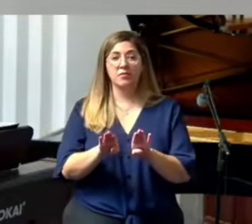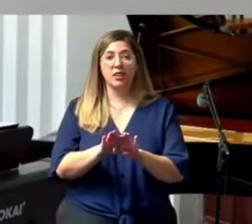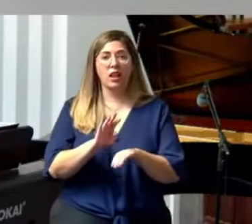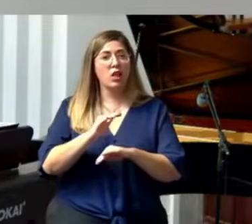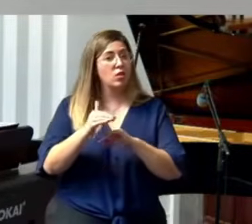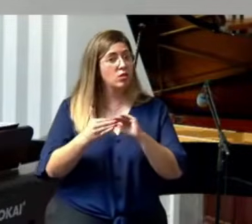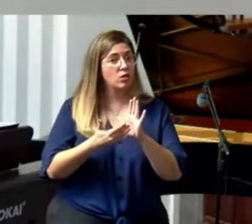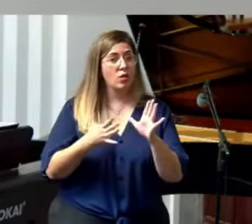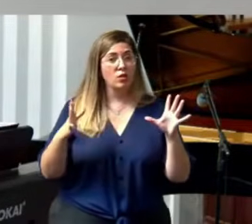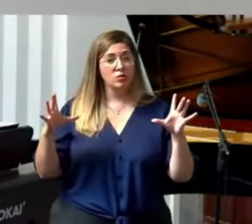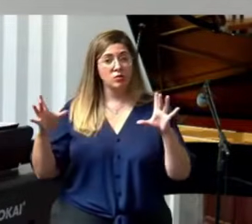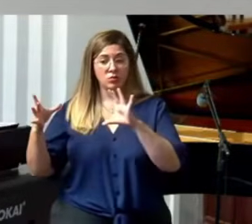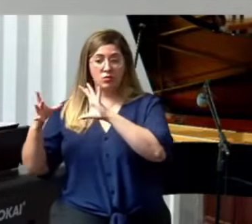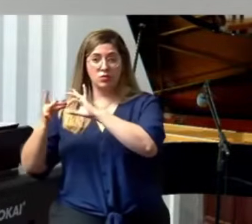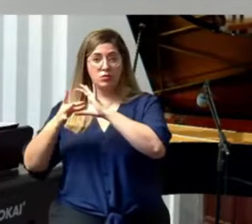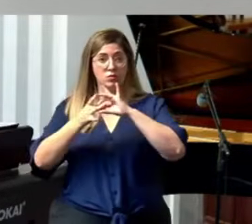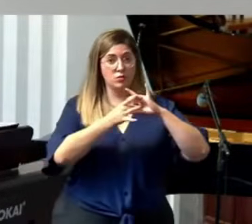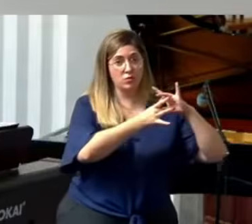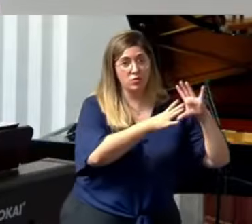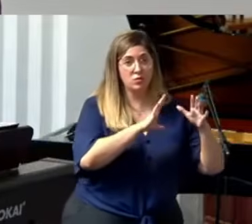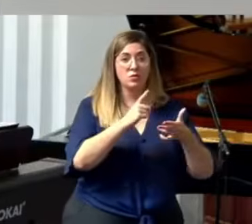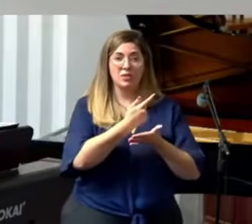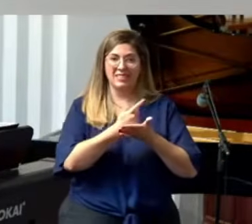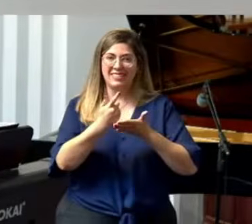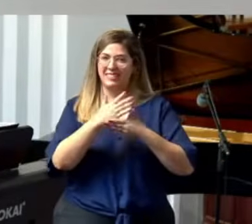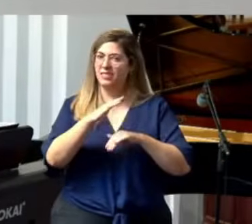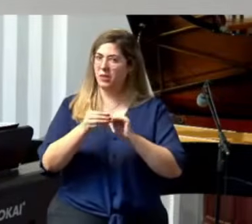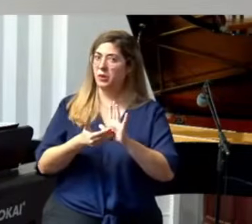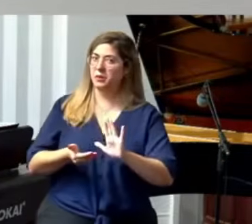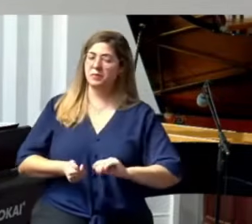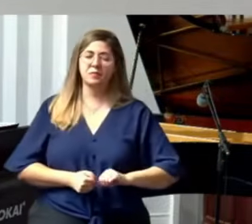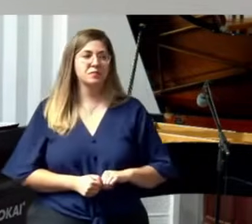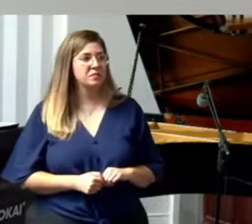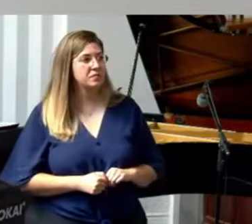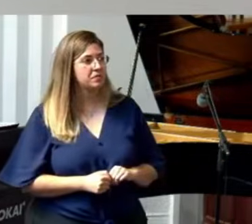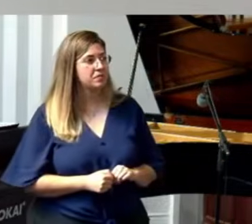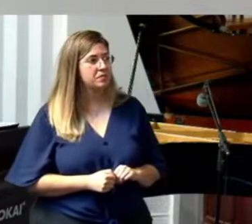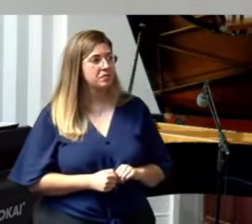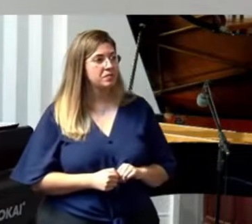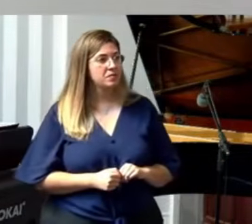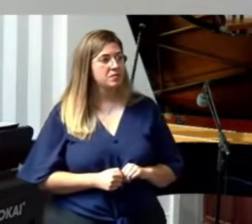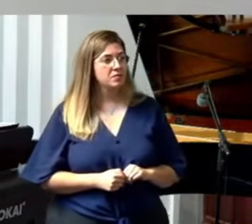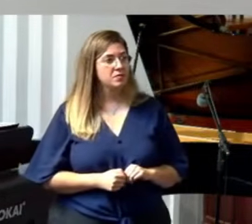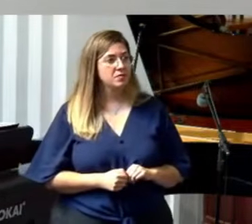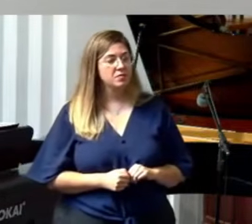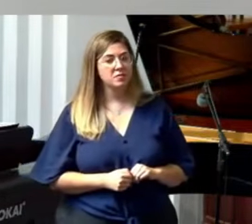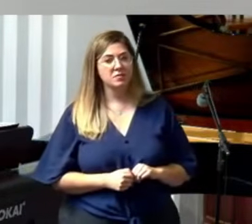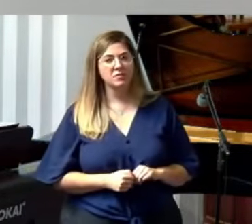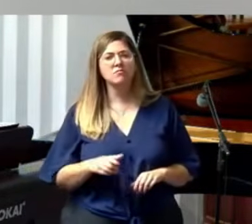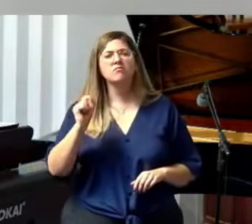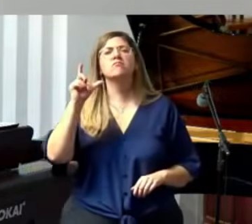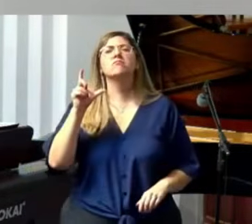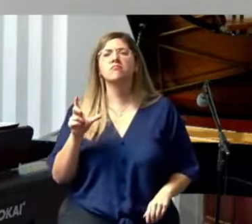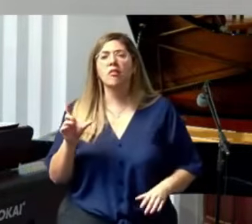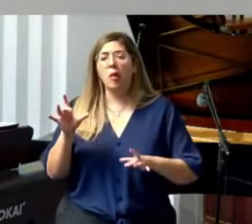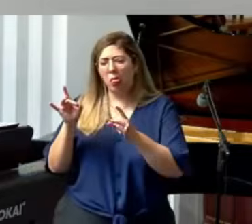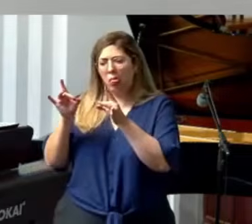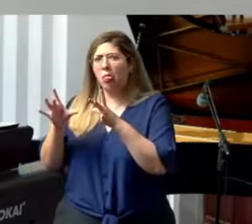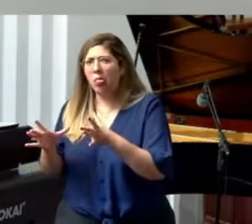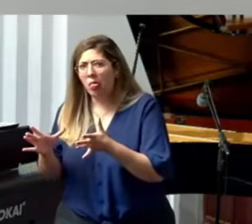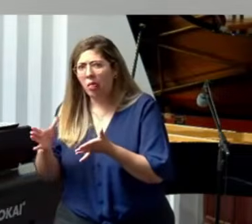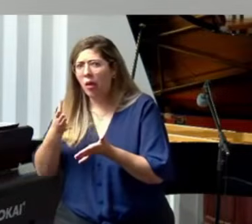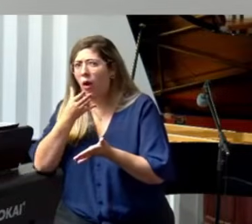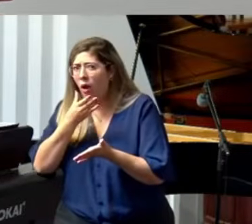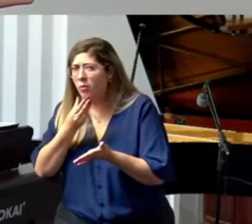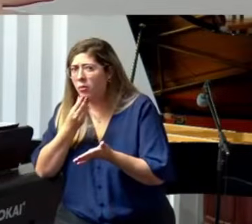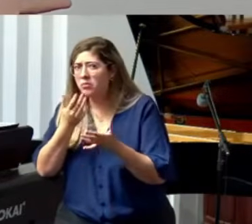dos primeiros capítulos da Bíblia. Então comecemos com a primeira pergunta: quem expulsa o homem do Jardim do